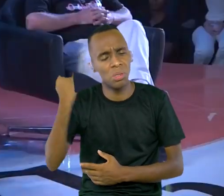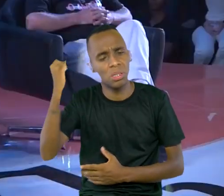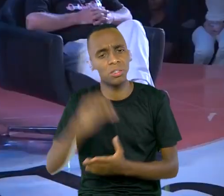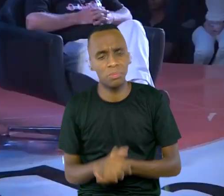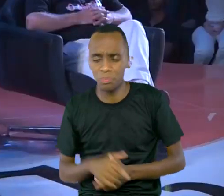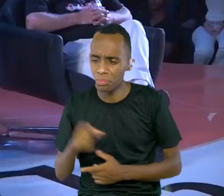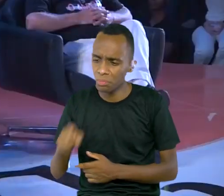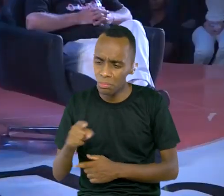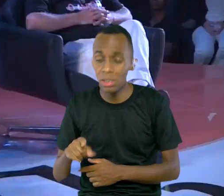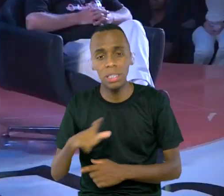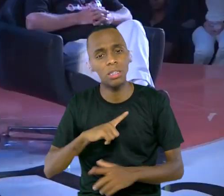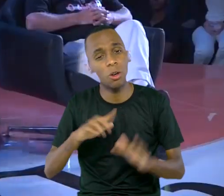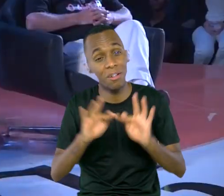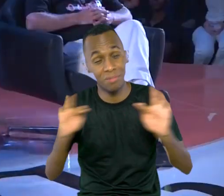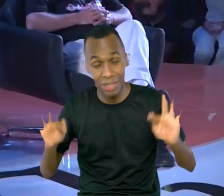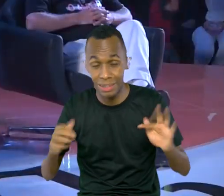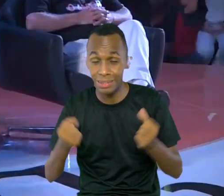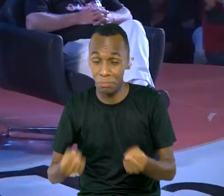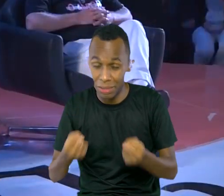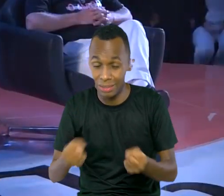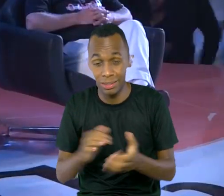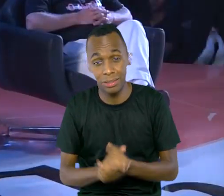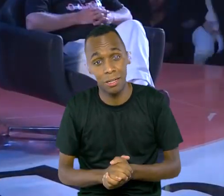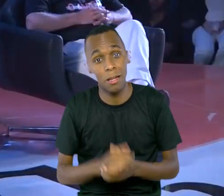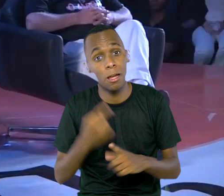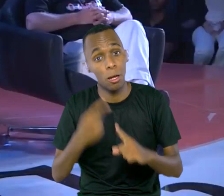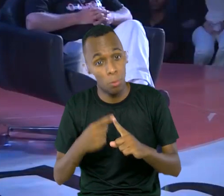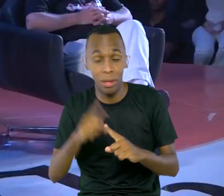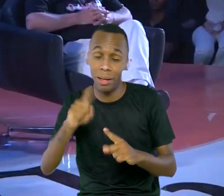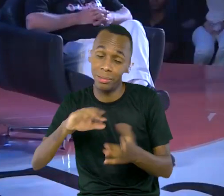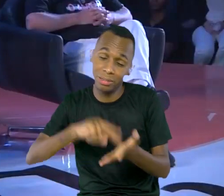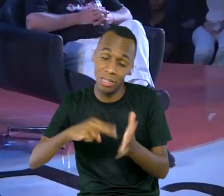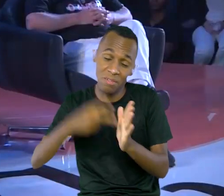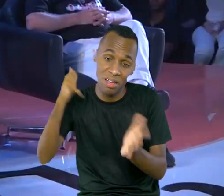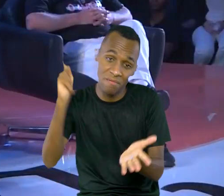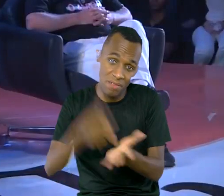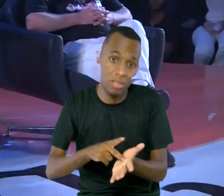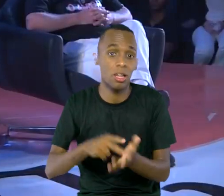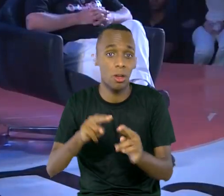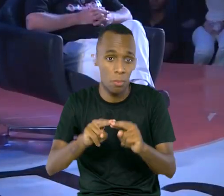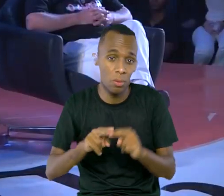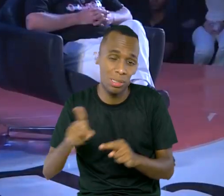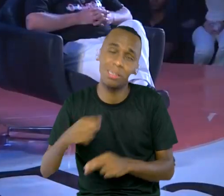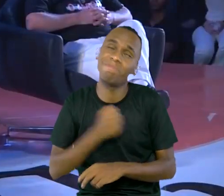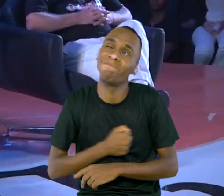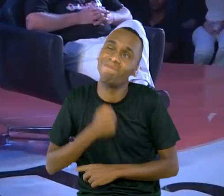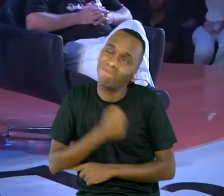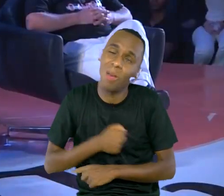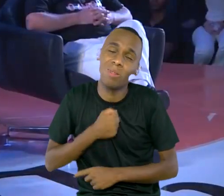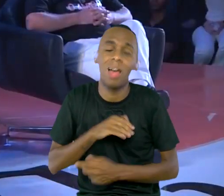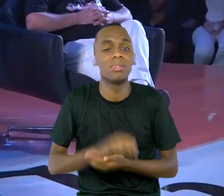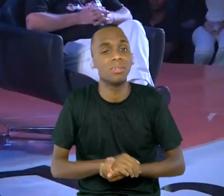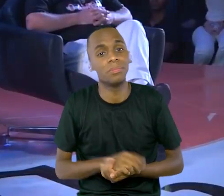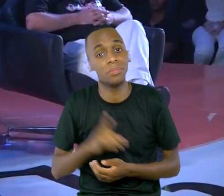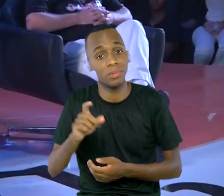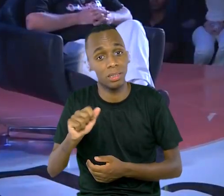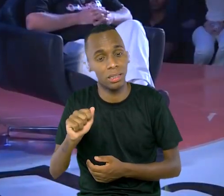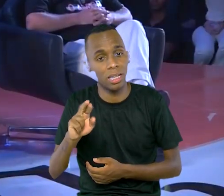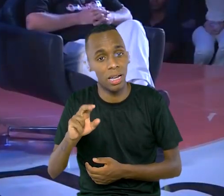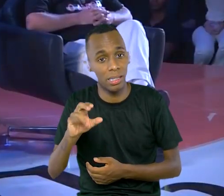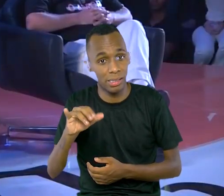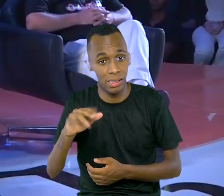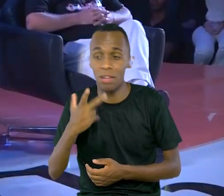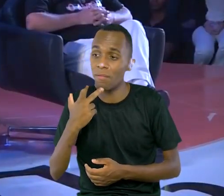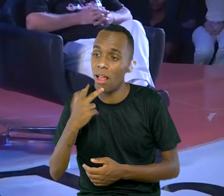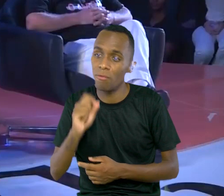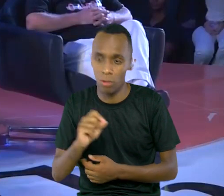Interessante, Darcy Ribeiro. Um homem que tem uma frase terrível. Terrível porque é verdadeira. Por isso que eu acho que ele faz falta.